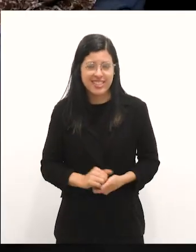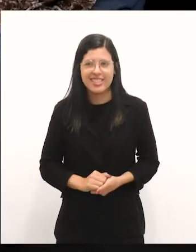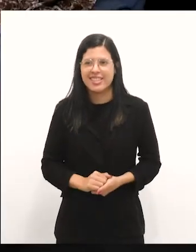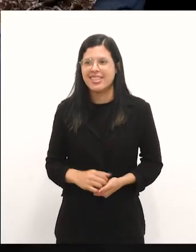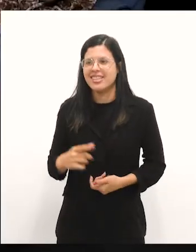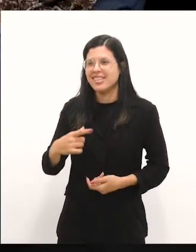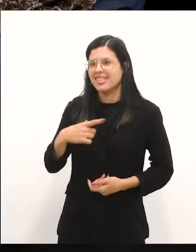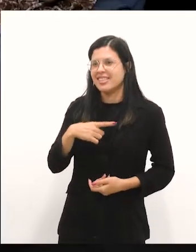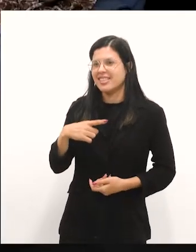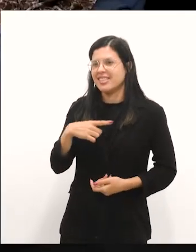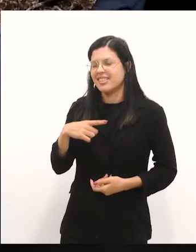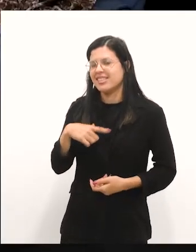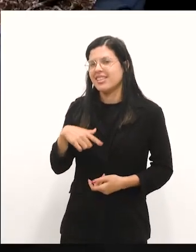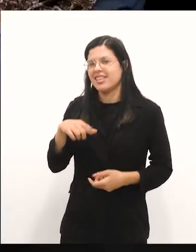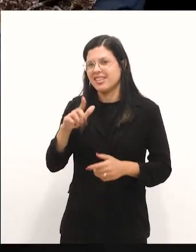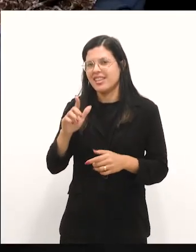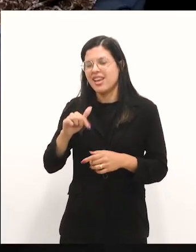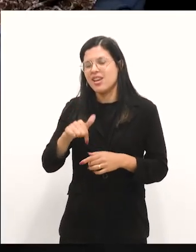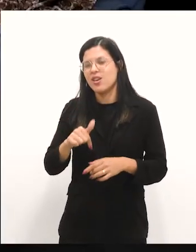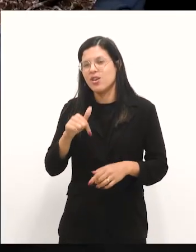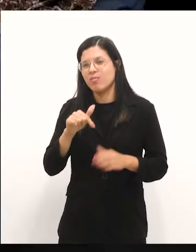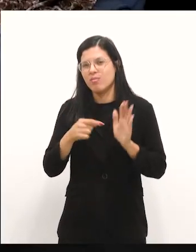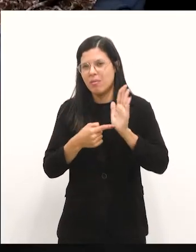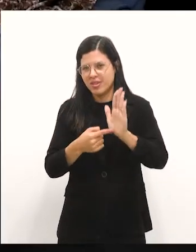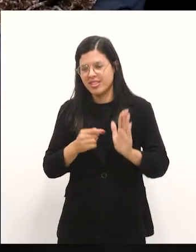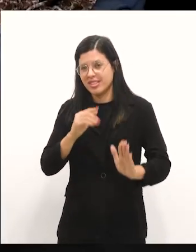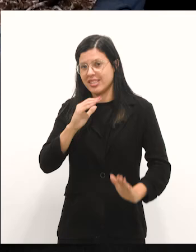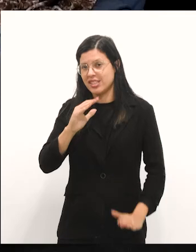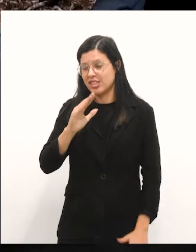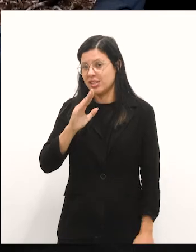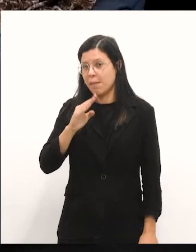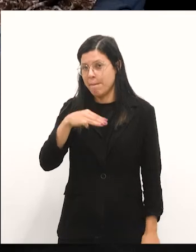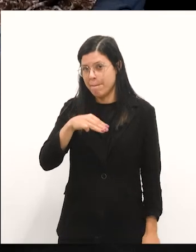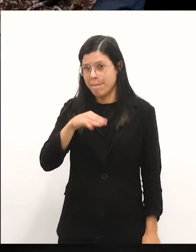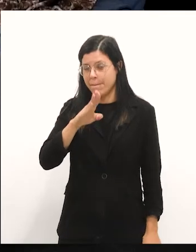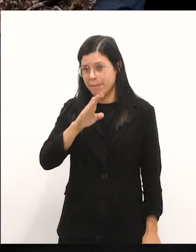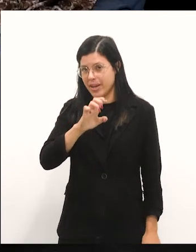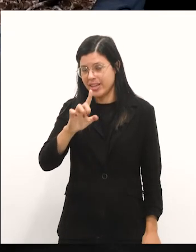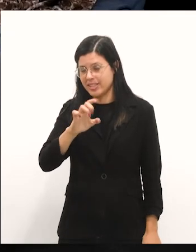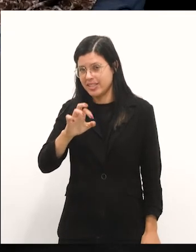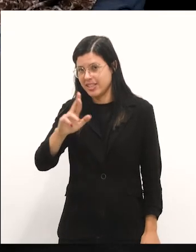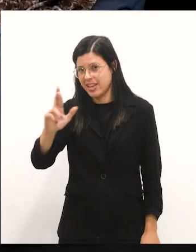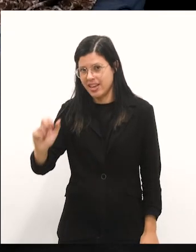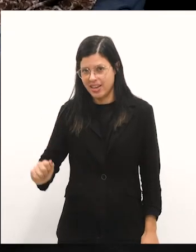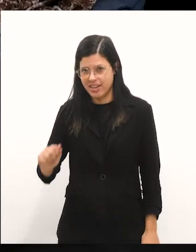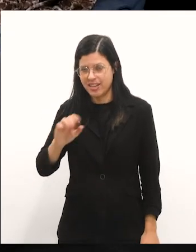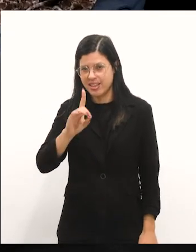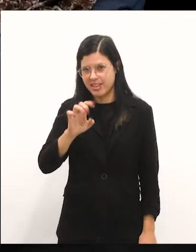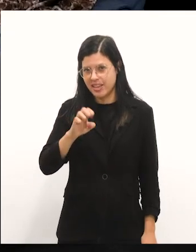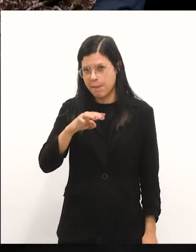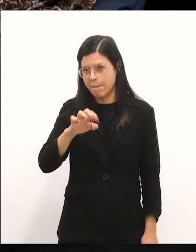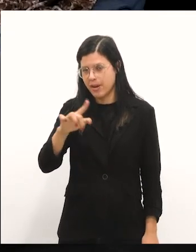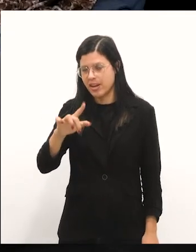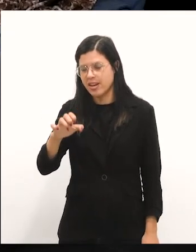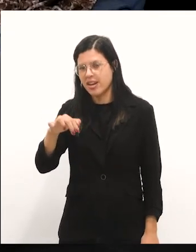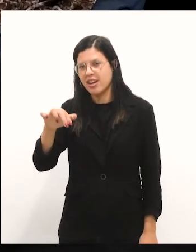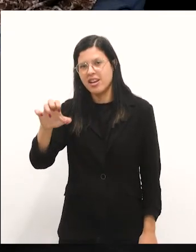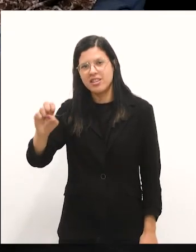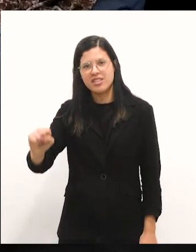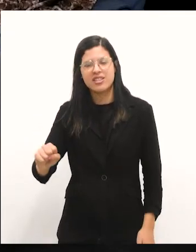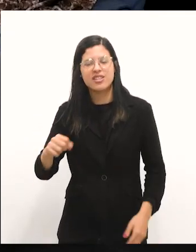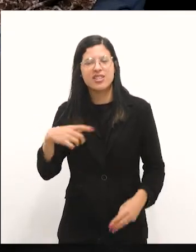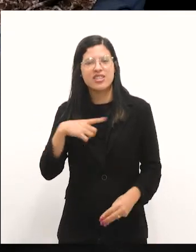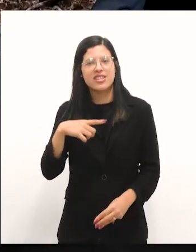Tem uma cena descrita de Bezerra de Menezes, em que Celina, que é